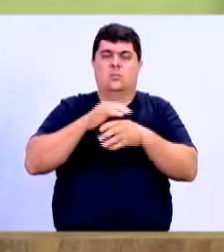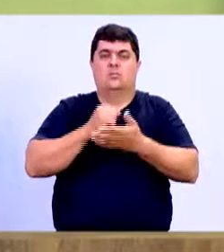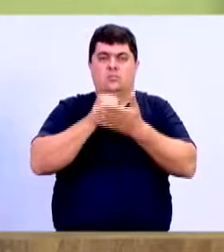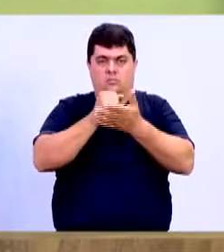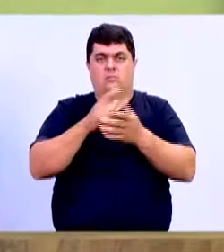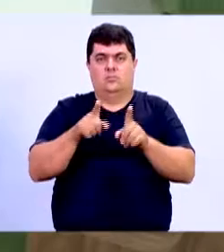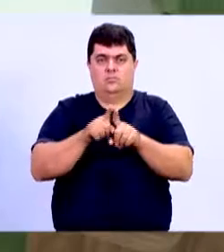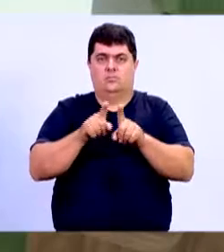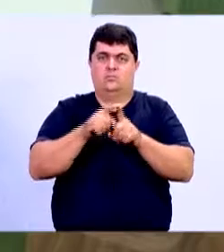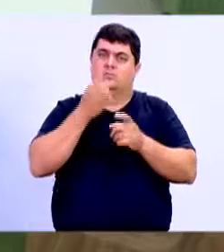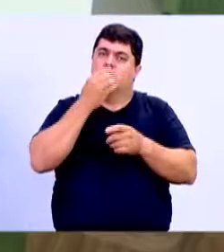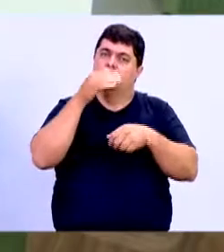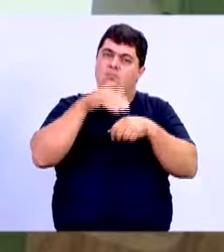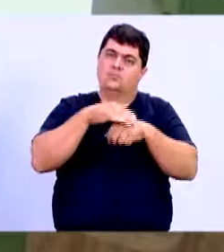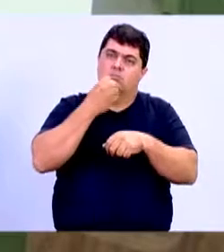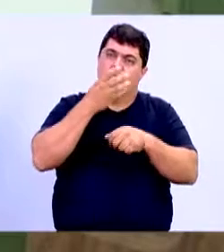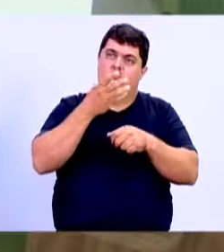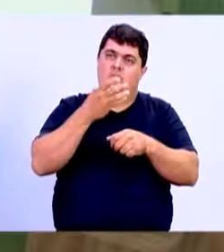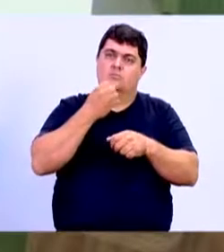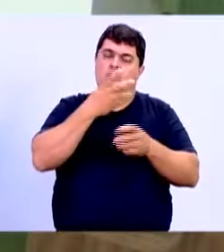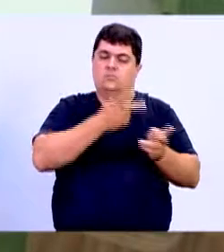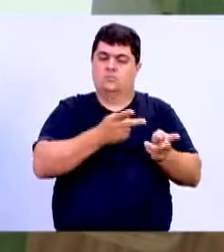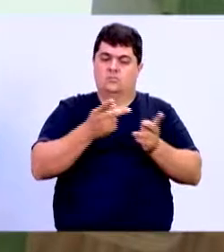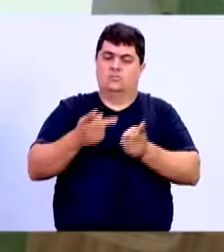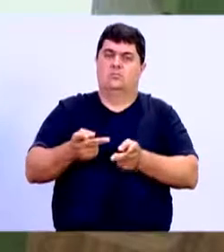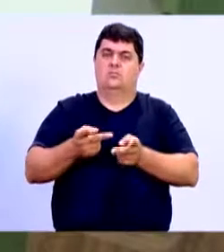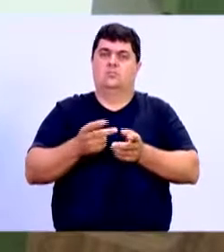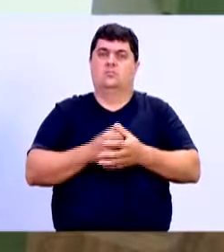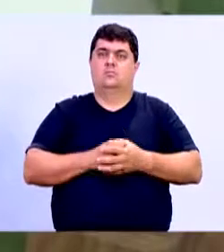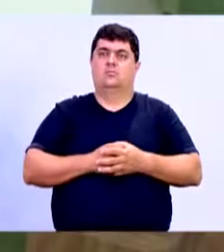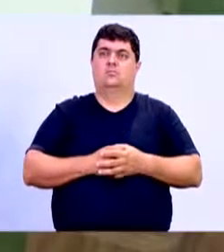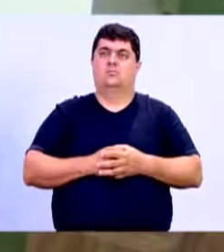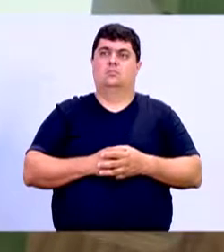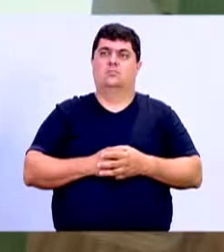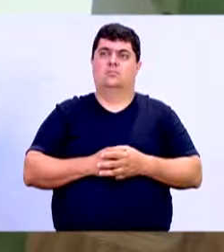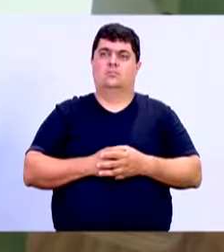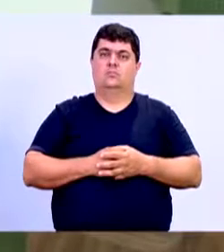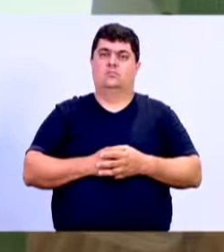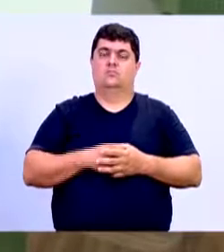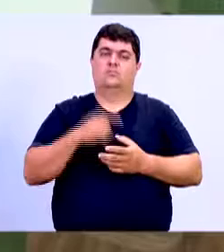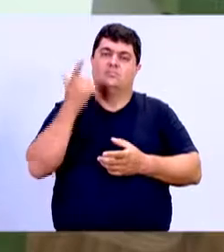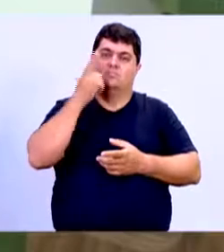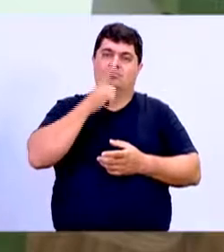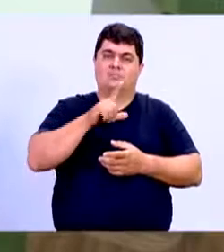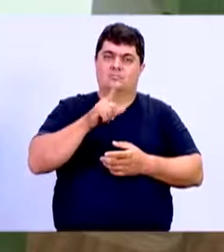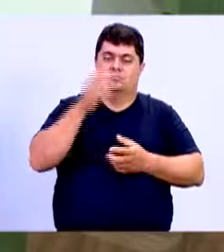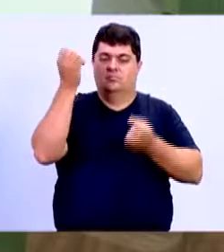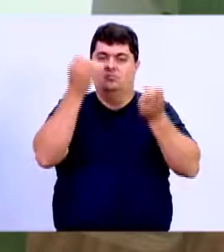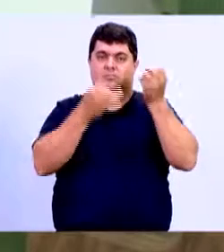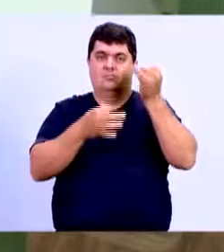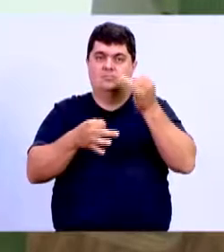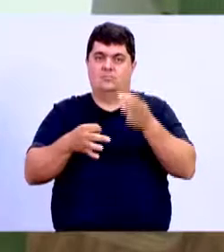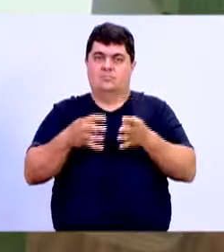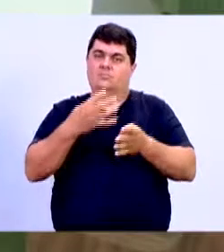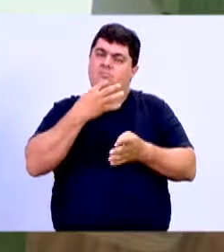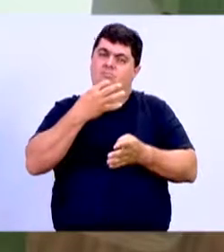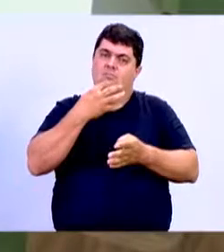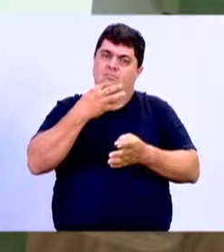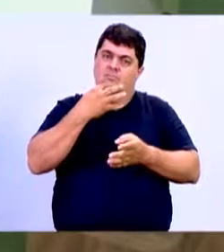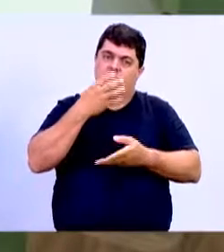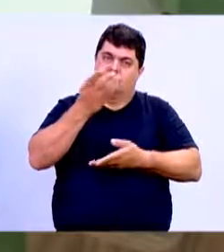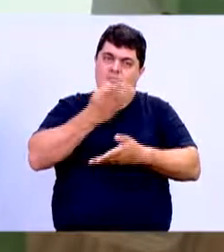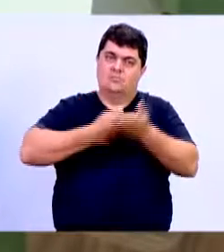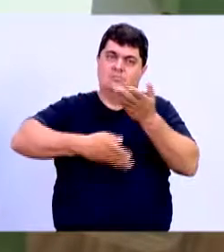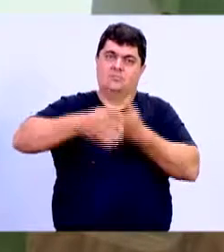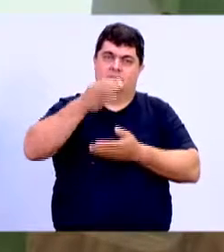auxiliando vocês. Muito boa noite, professor, seja bem-vindo e que consiga aí passar, né, parte do seu conhecimento a respeito